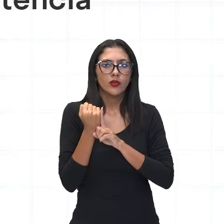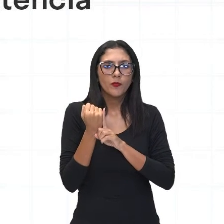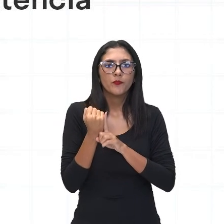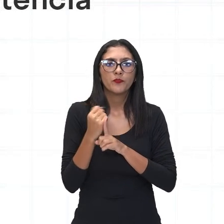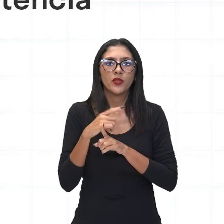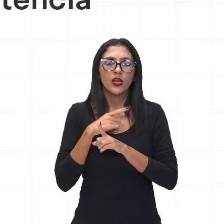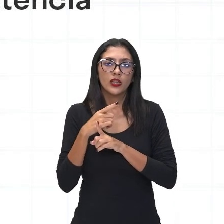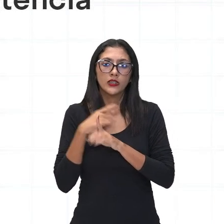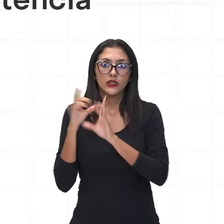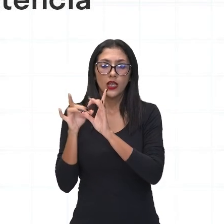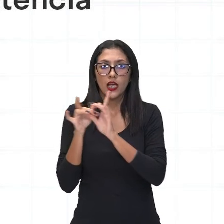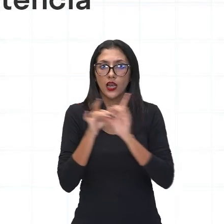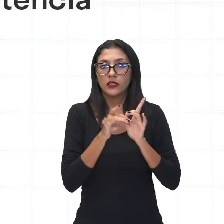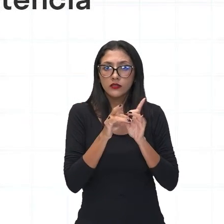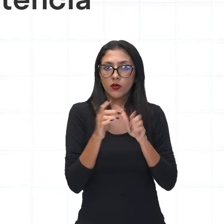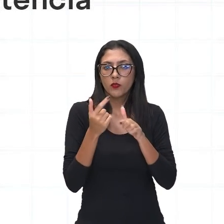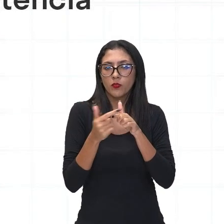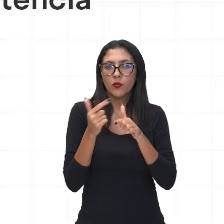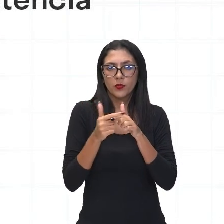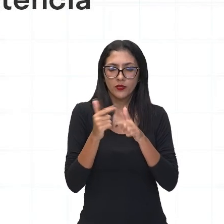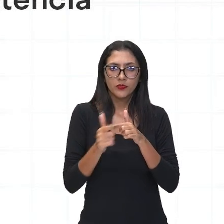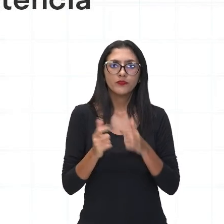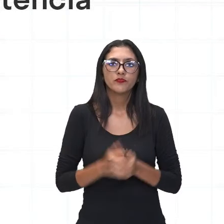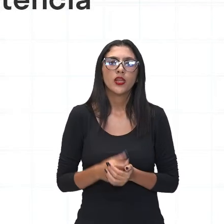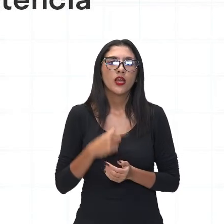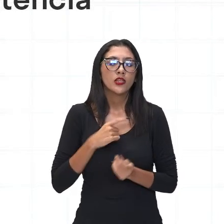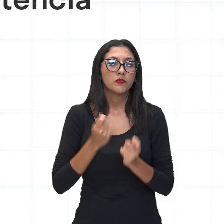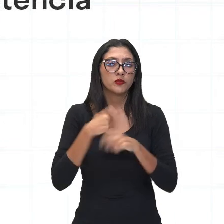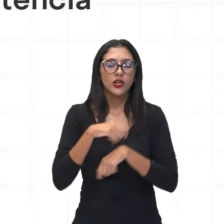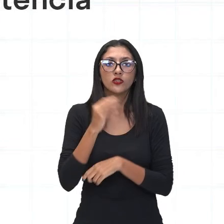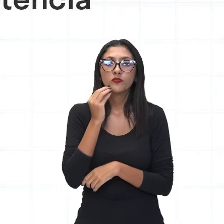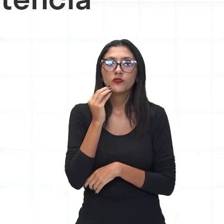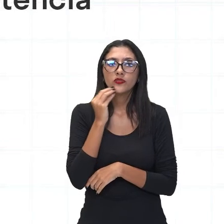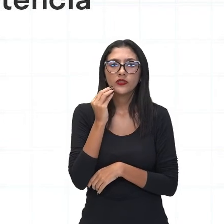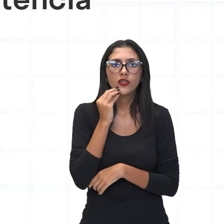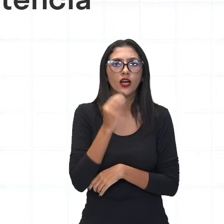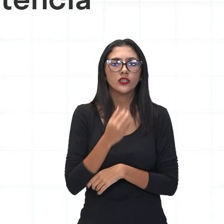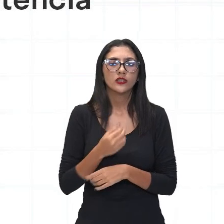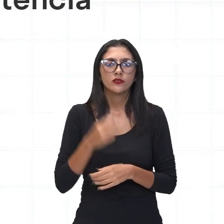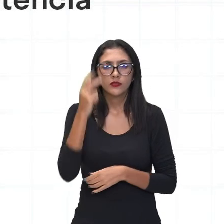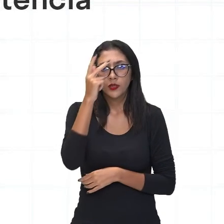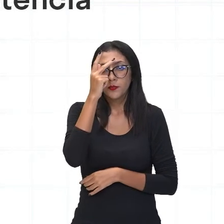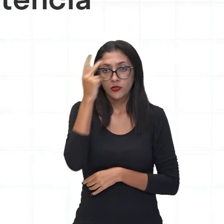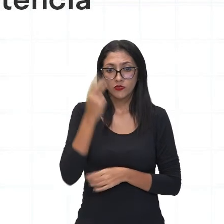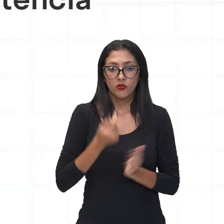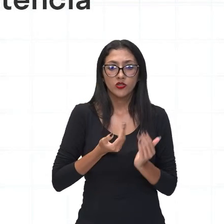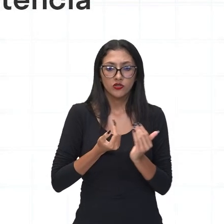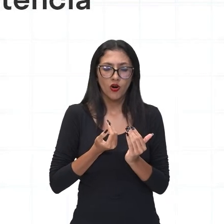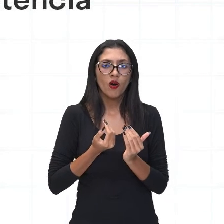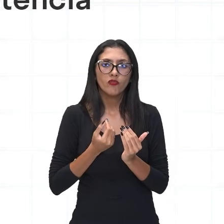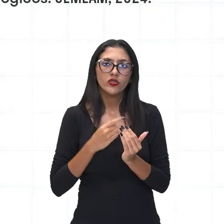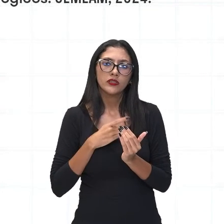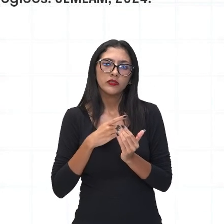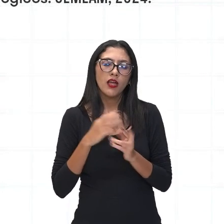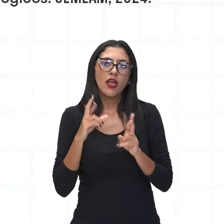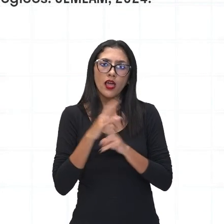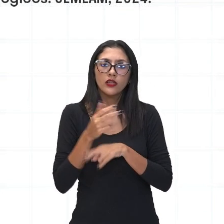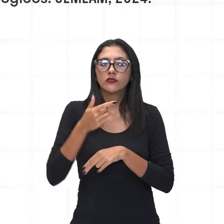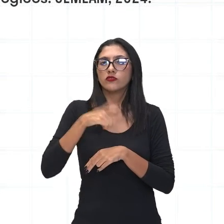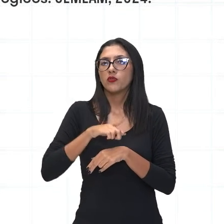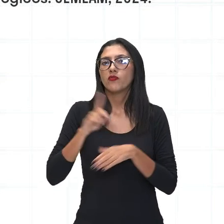do problema e que permitam que os jovens se recuperem, se reintegrem à sociedade.